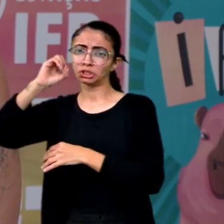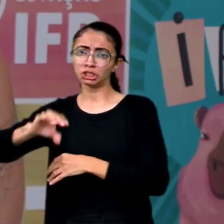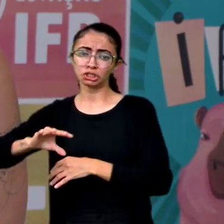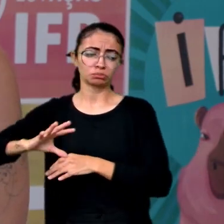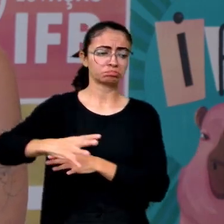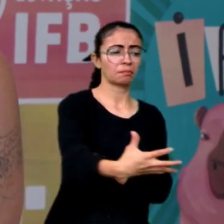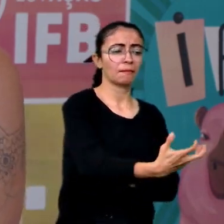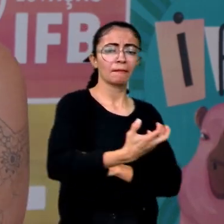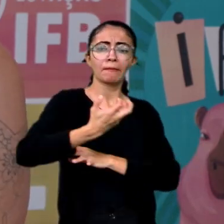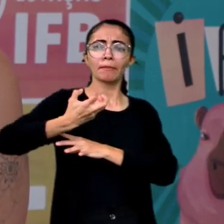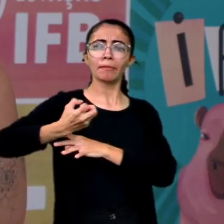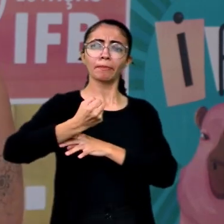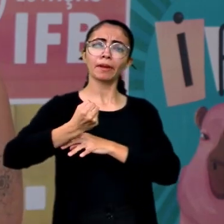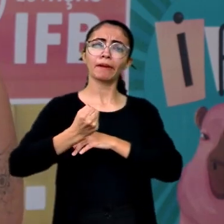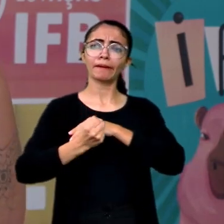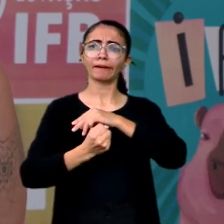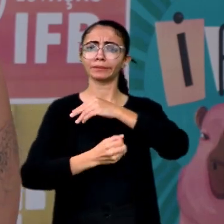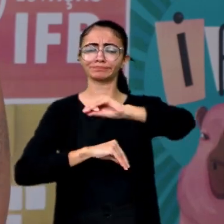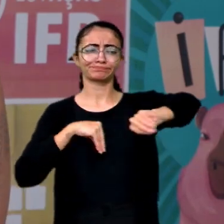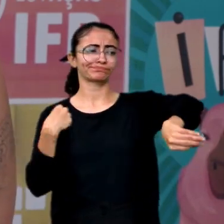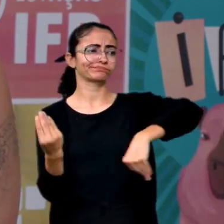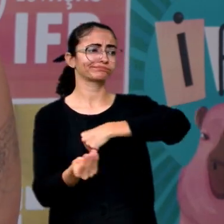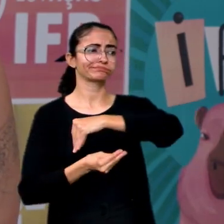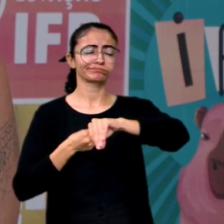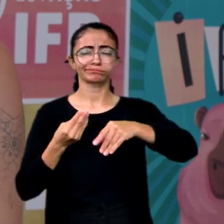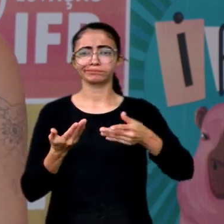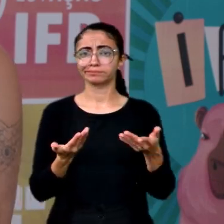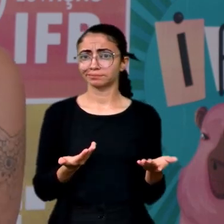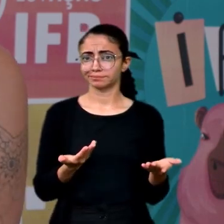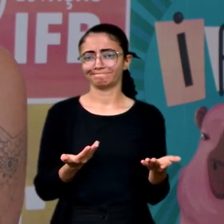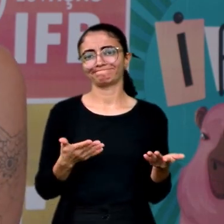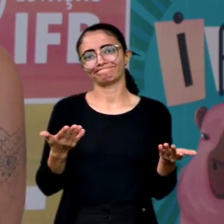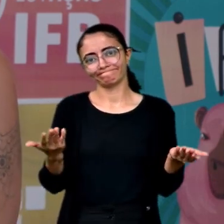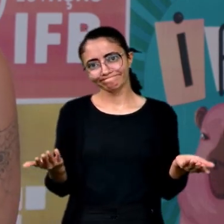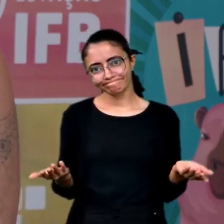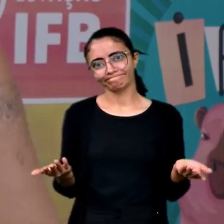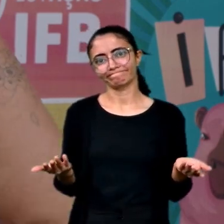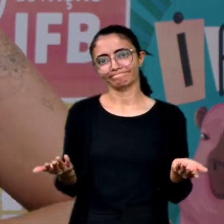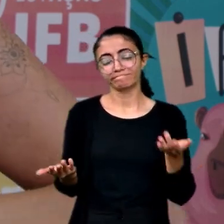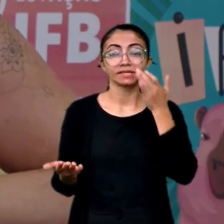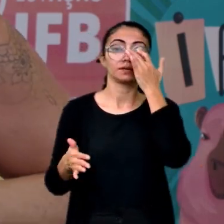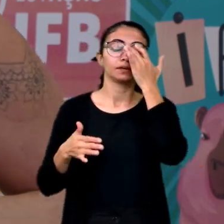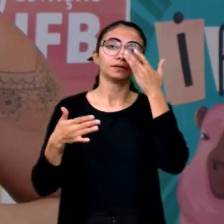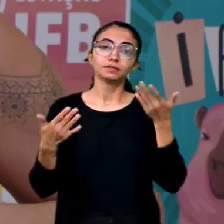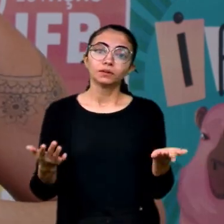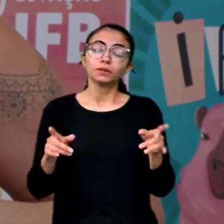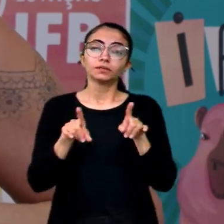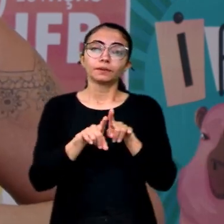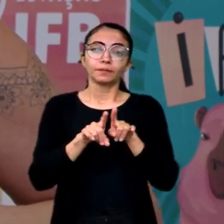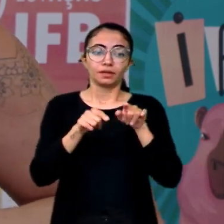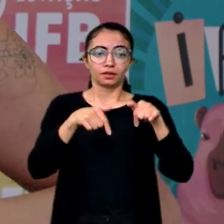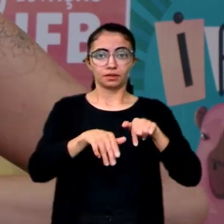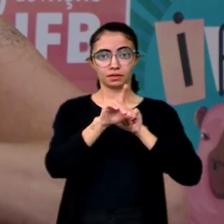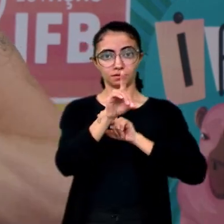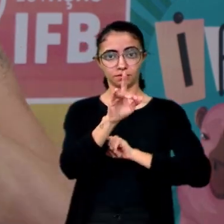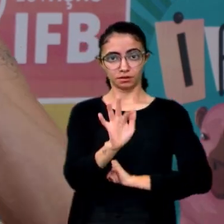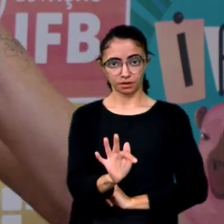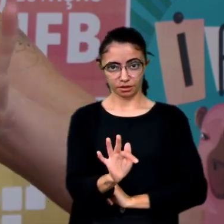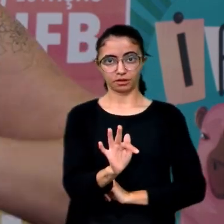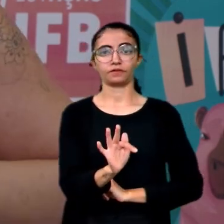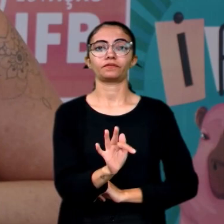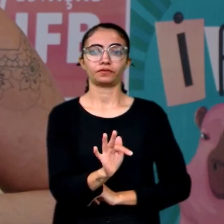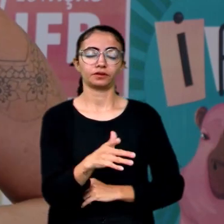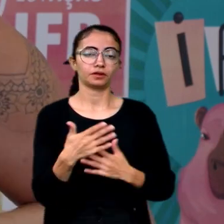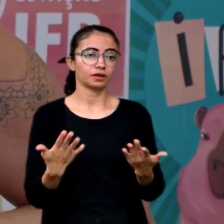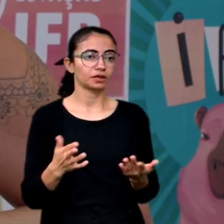e mostrar para onde vai. Porque outro passo que o Distrito Federal deu, isso eu não estou dando mérito a